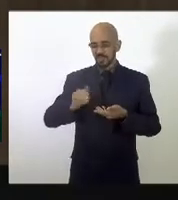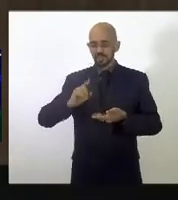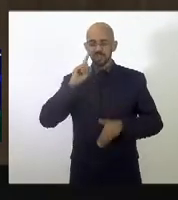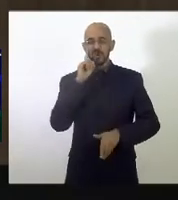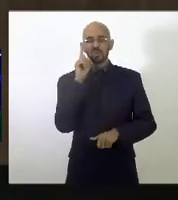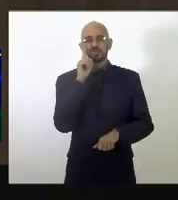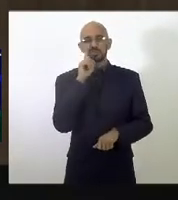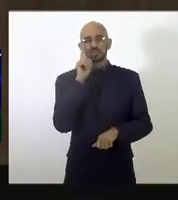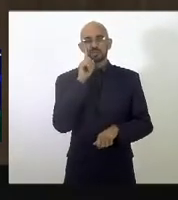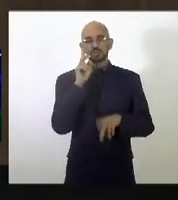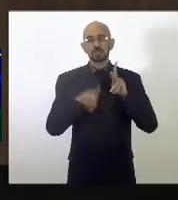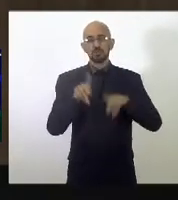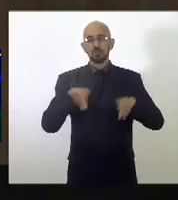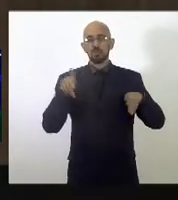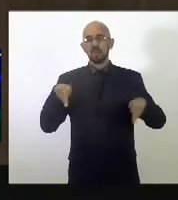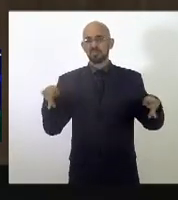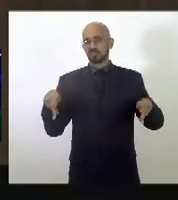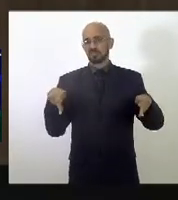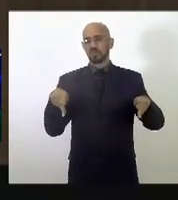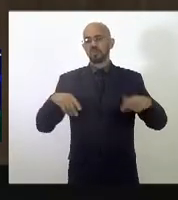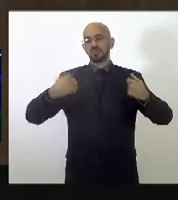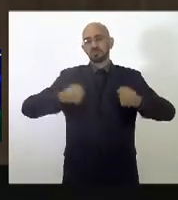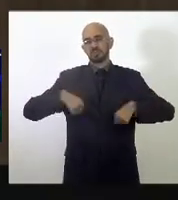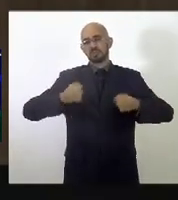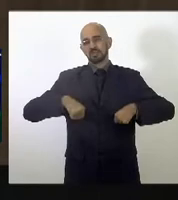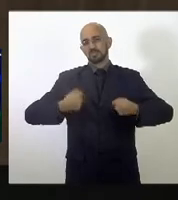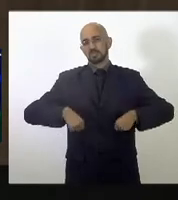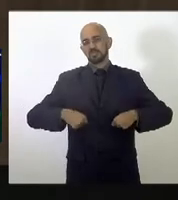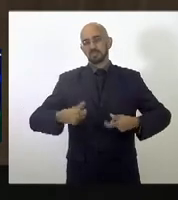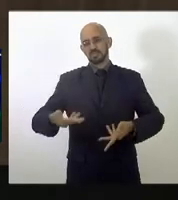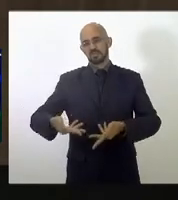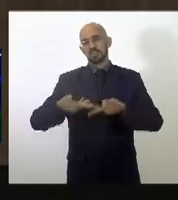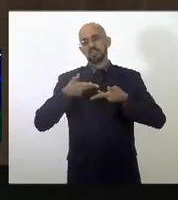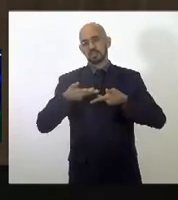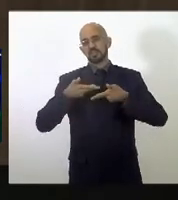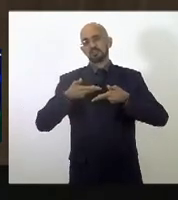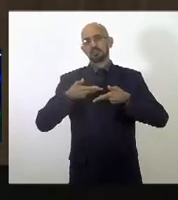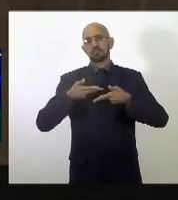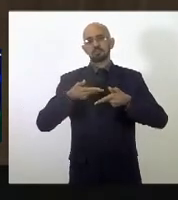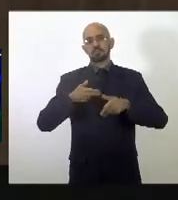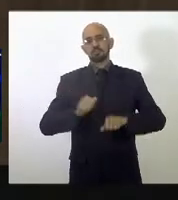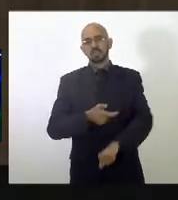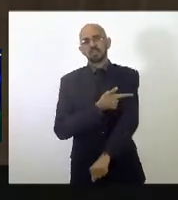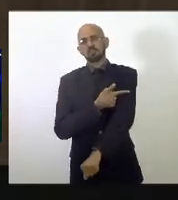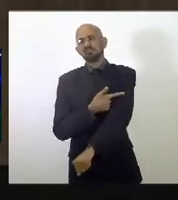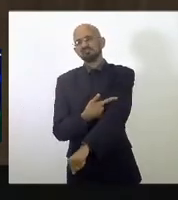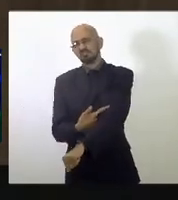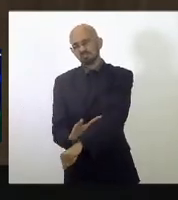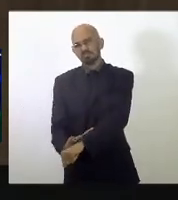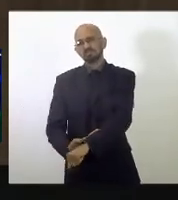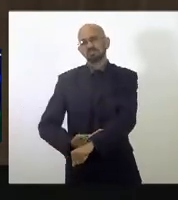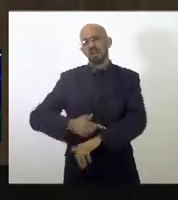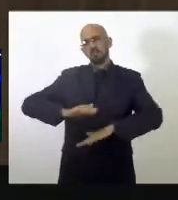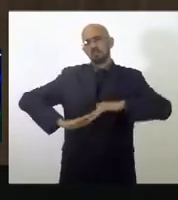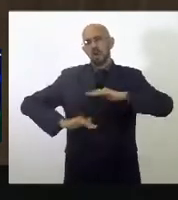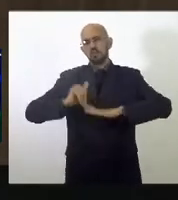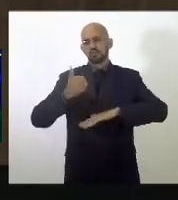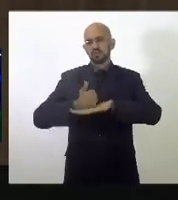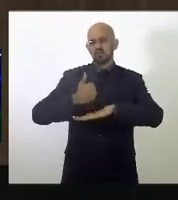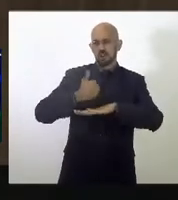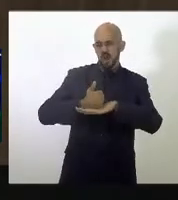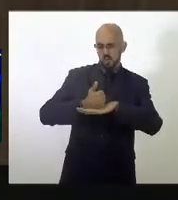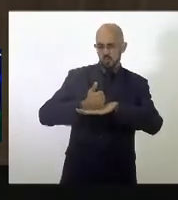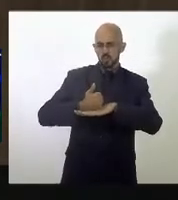à população que necessita de um atendimento mais humanizado. Recebi hoje pela